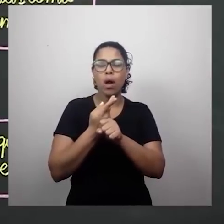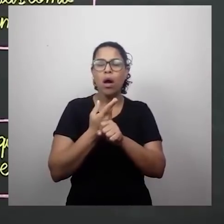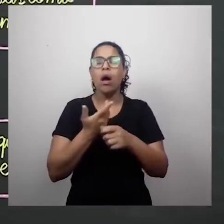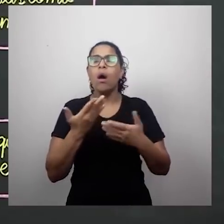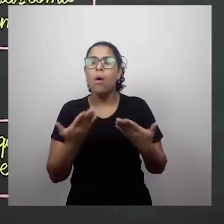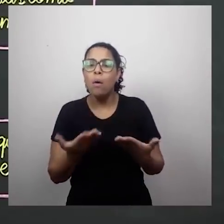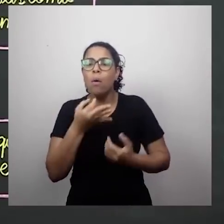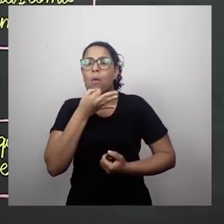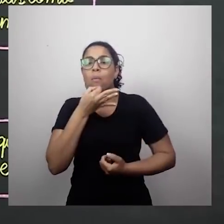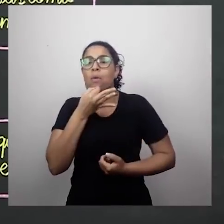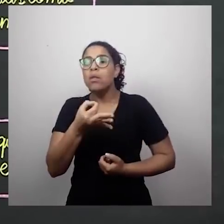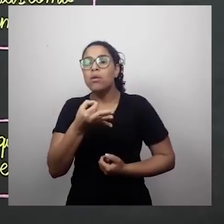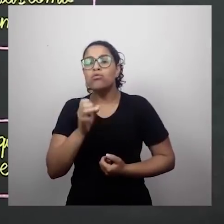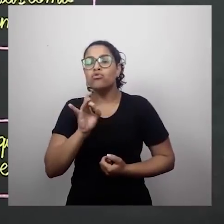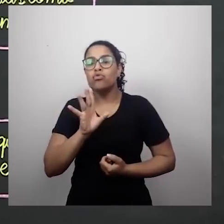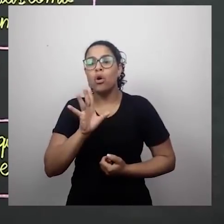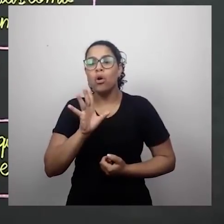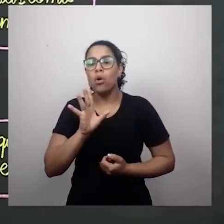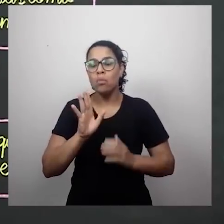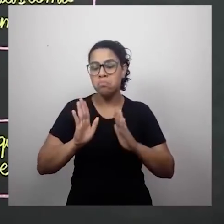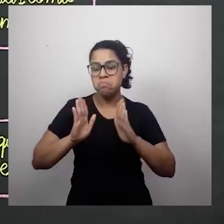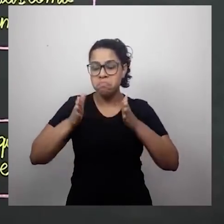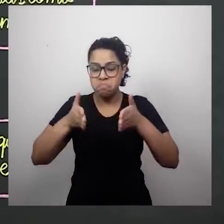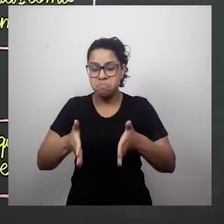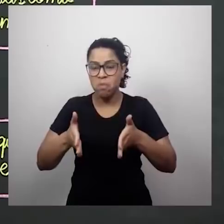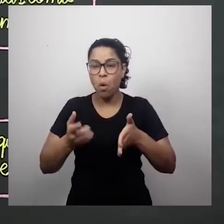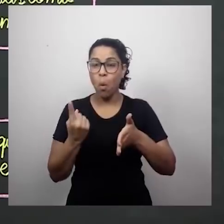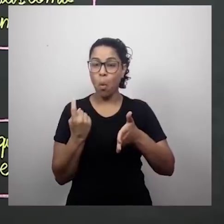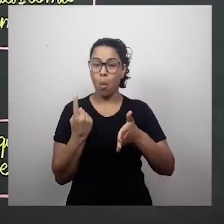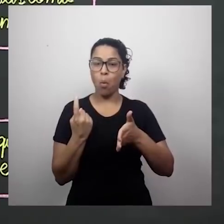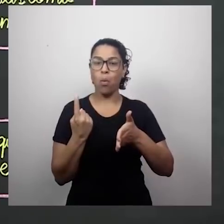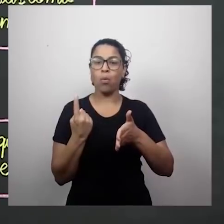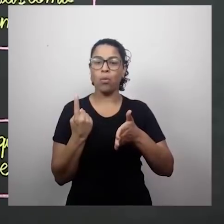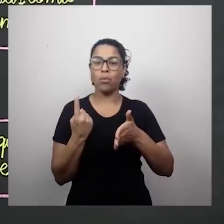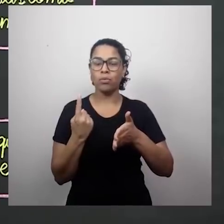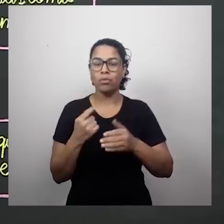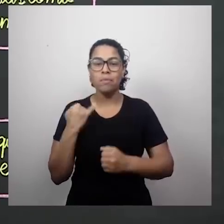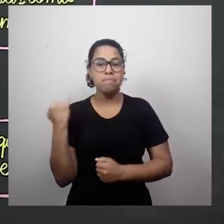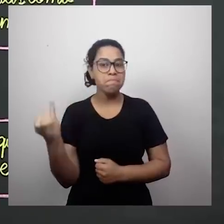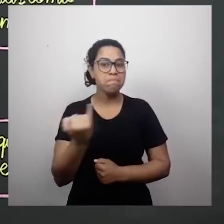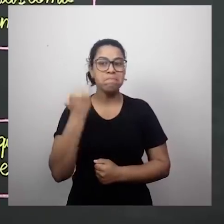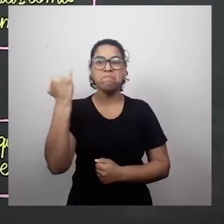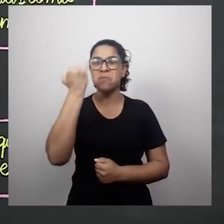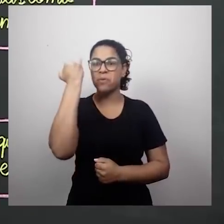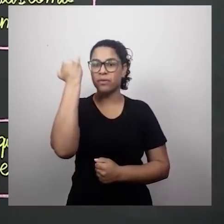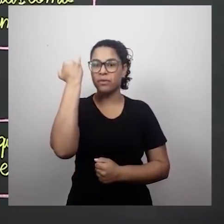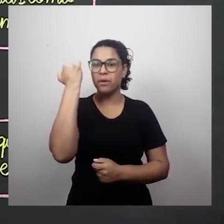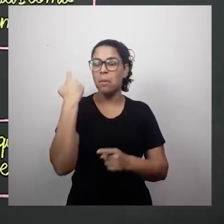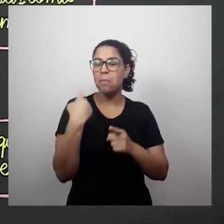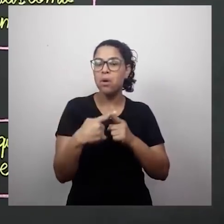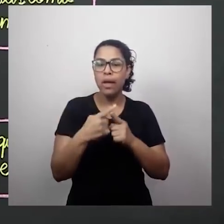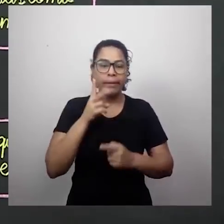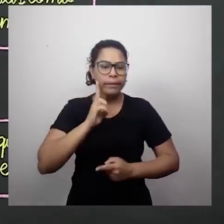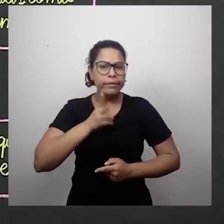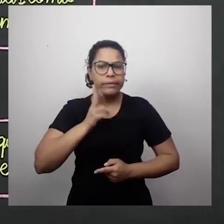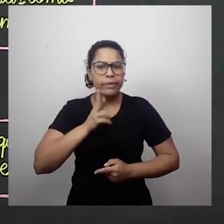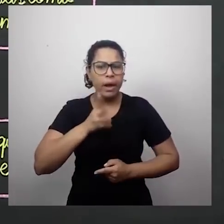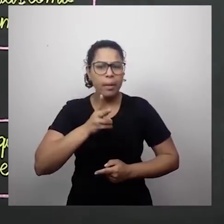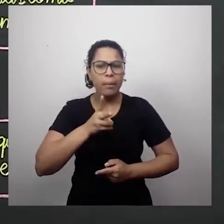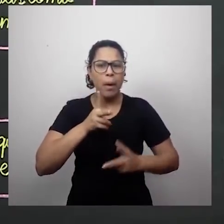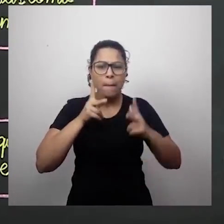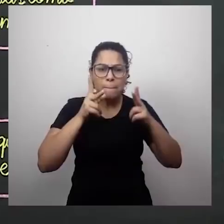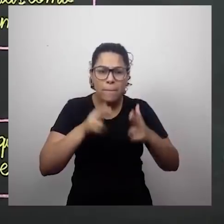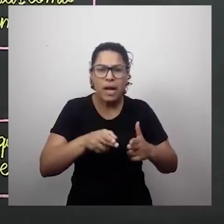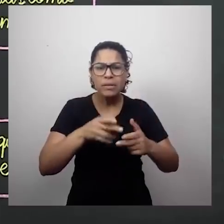que a sua opinião não fique centralizada e quadrada em apenas um meio. Isso é muito importante, porque se você ler sempre as matérias escritas